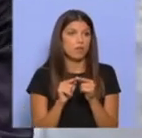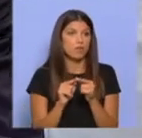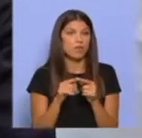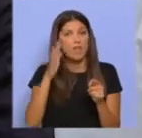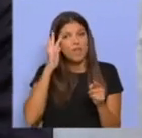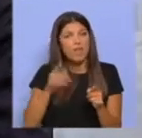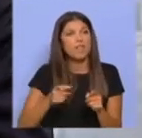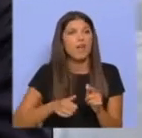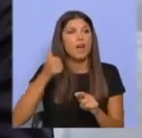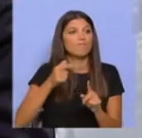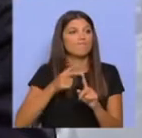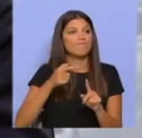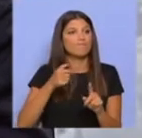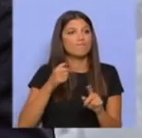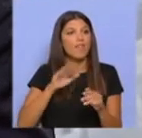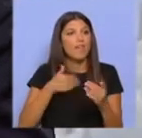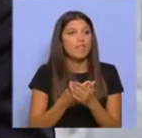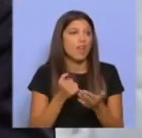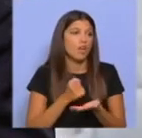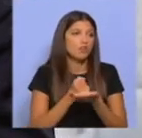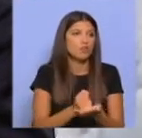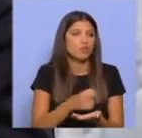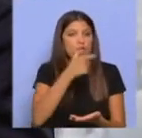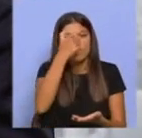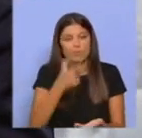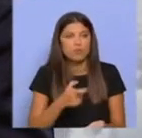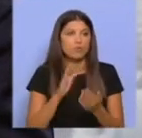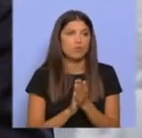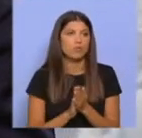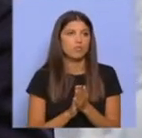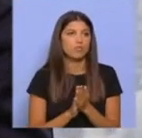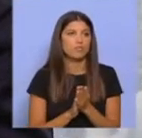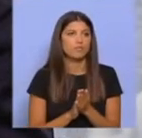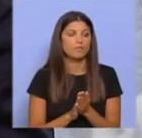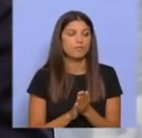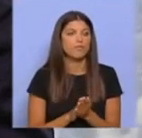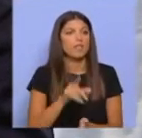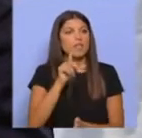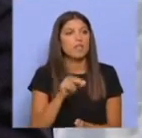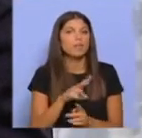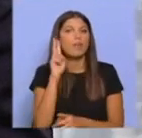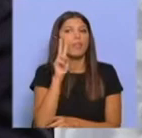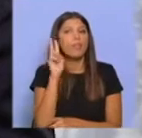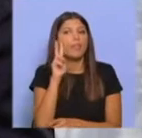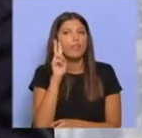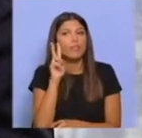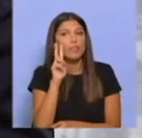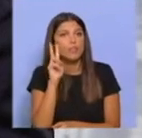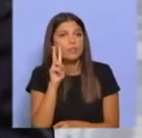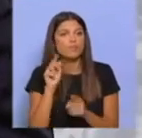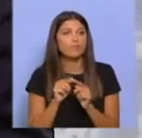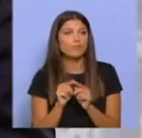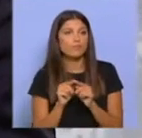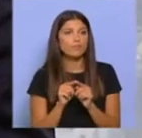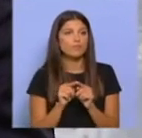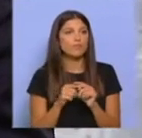serviço ao bem comum, é o ponto inicial, e pela leitura que faz dos sinais dos tempos, enfim, usando aqui uma expressão que